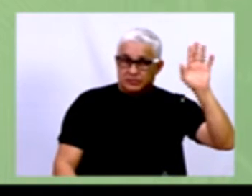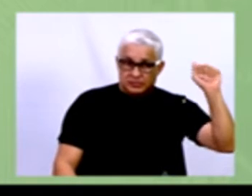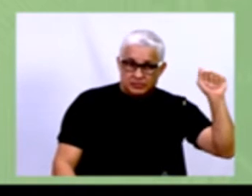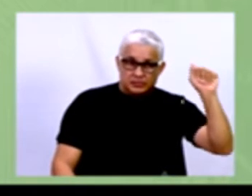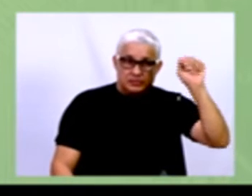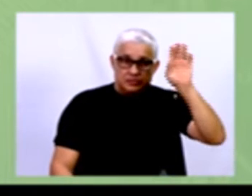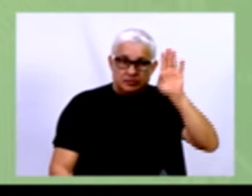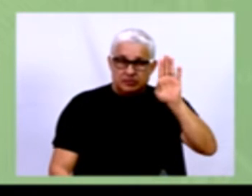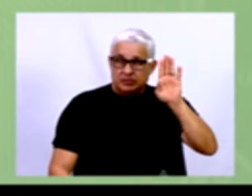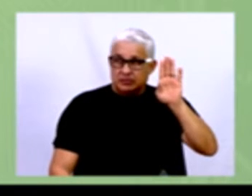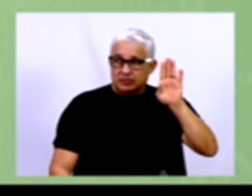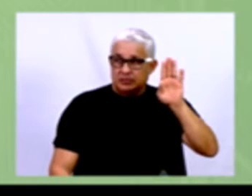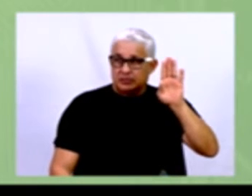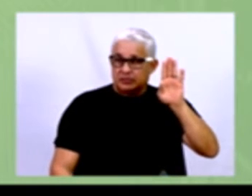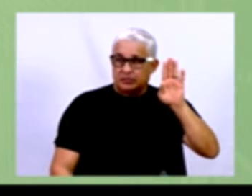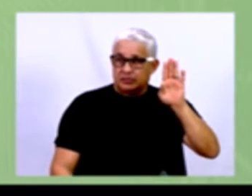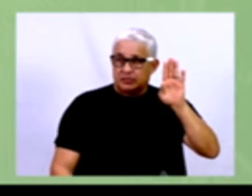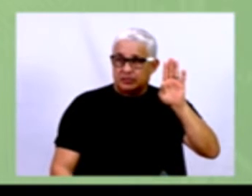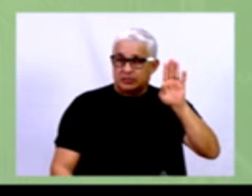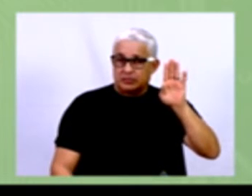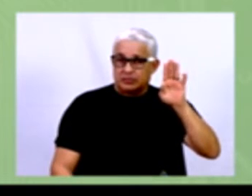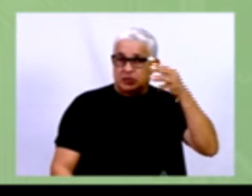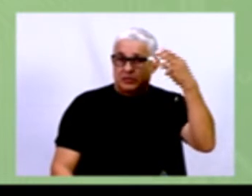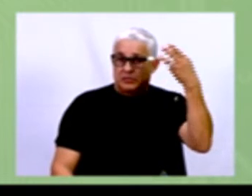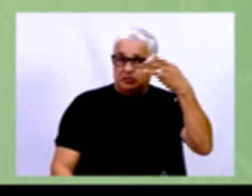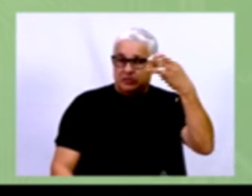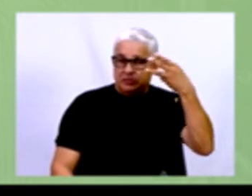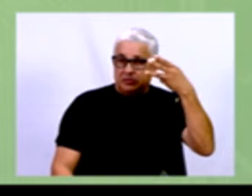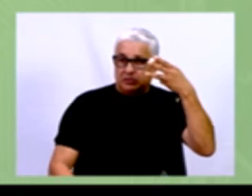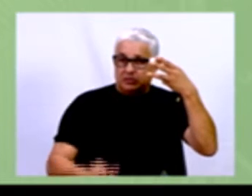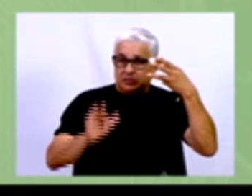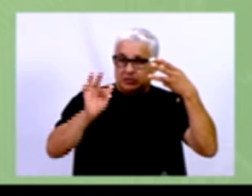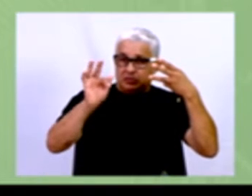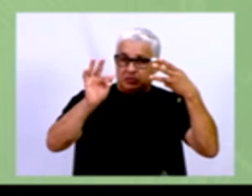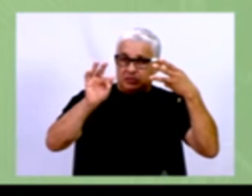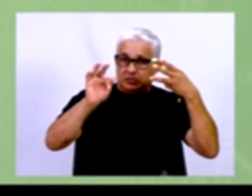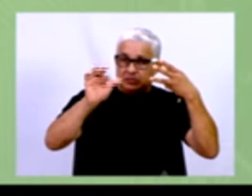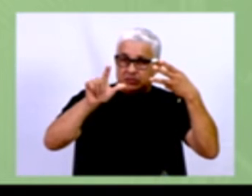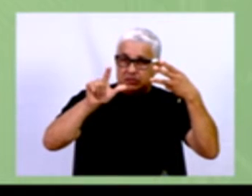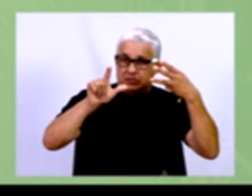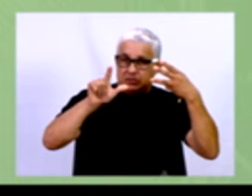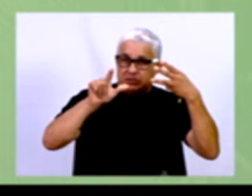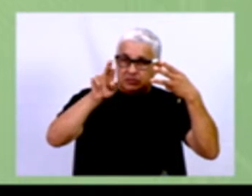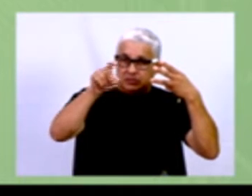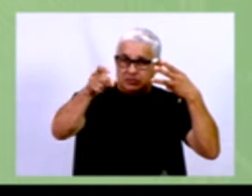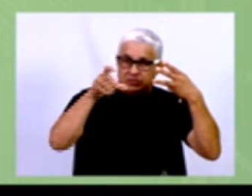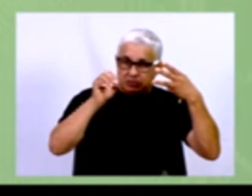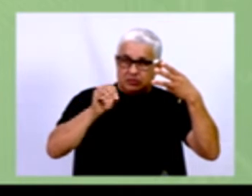Vou chamar o terceiro fluxo, que é o fluxo amarelo, de C.